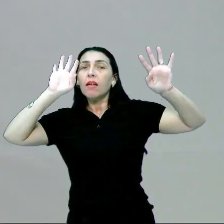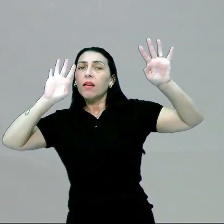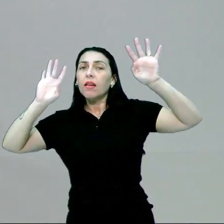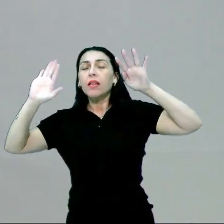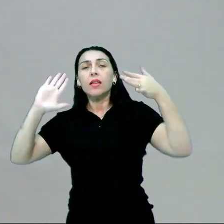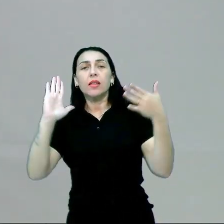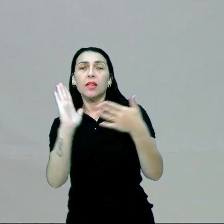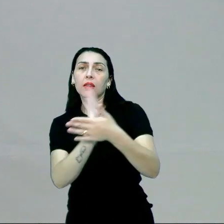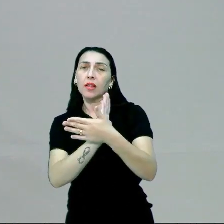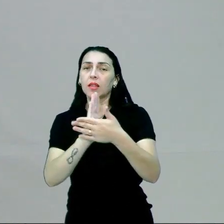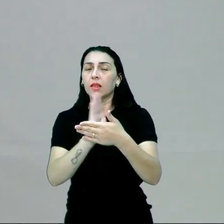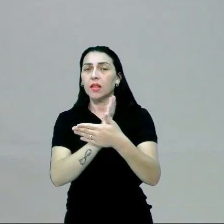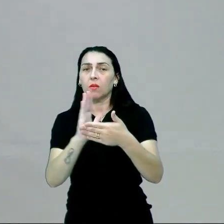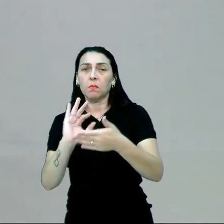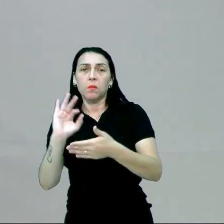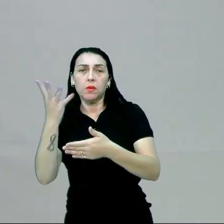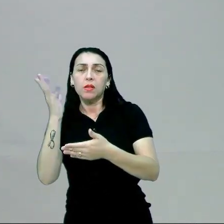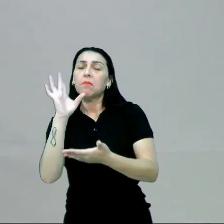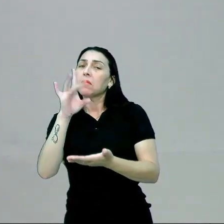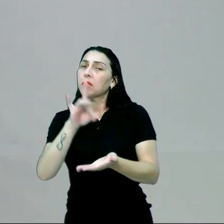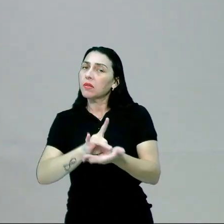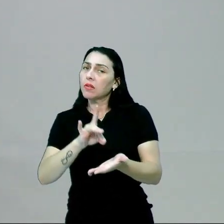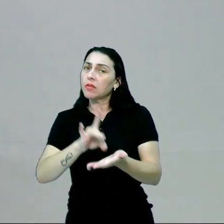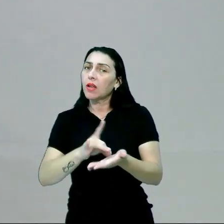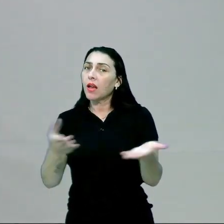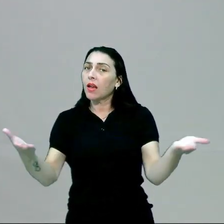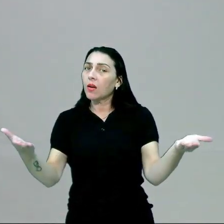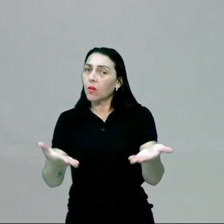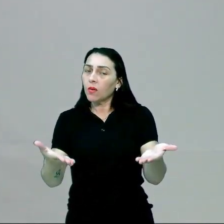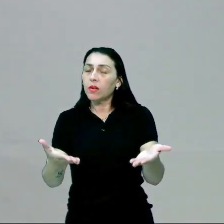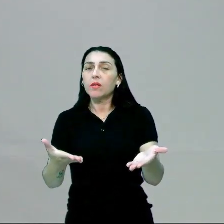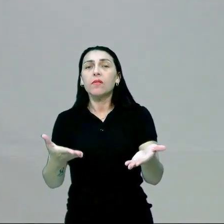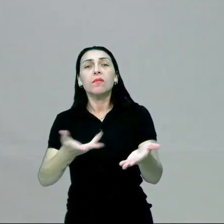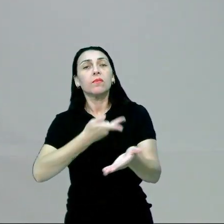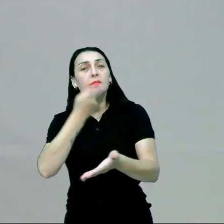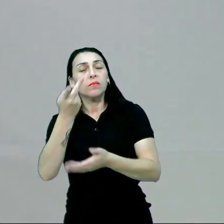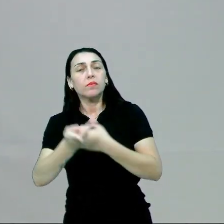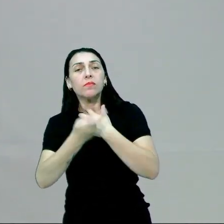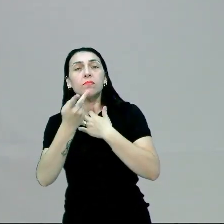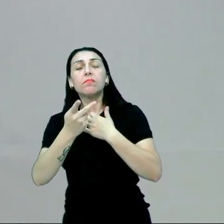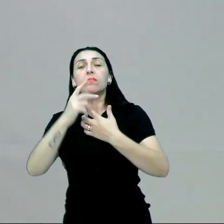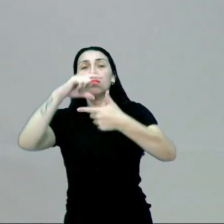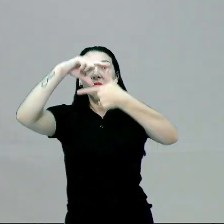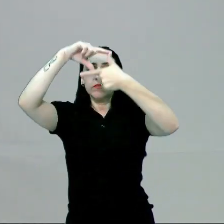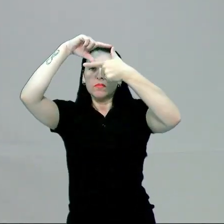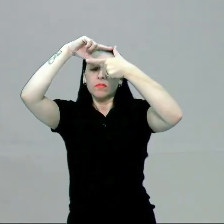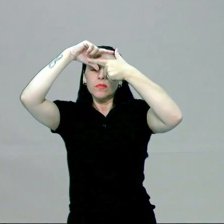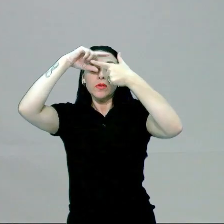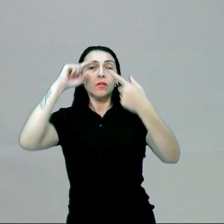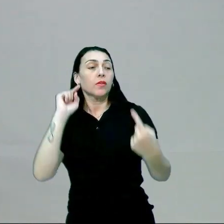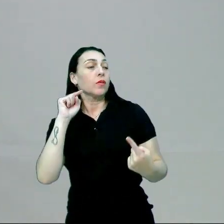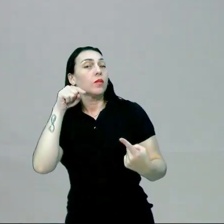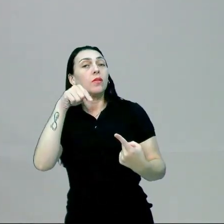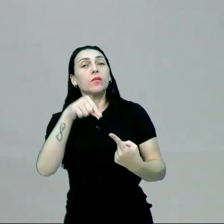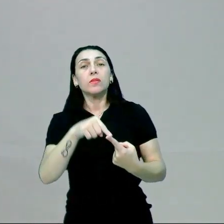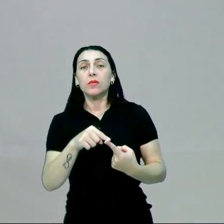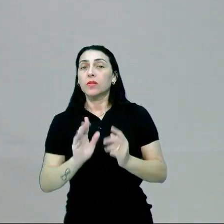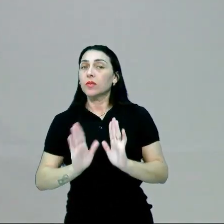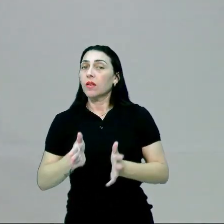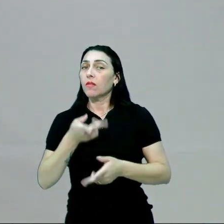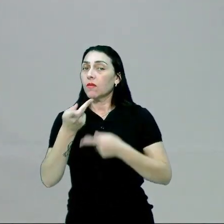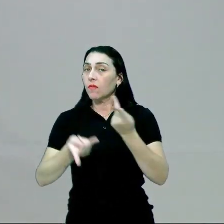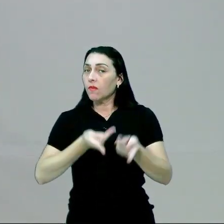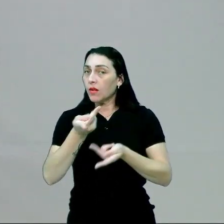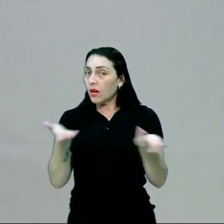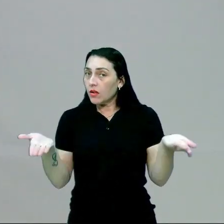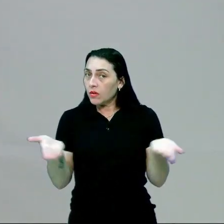em alguma coisa. Isso é verdade. Agora, quando nós estamos falando de alienação nesse sentido que a gente acabou de